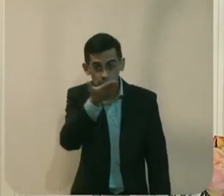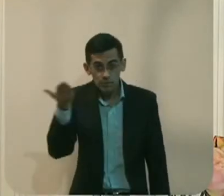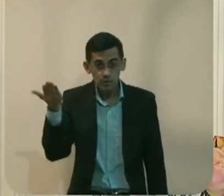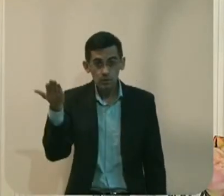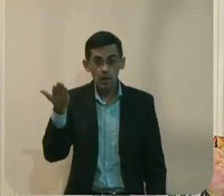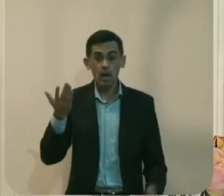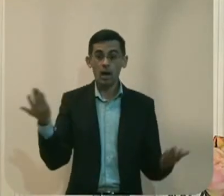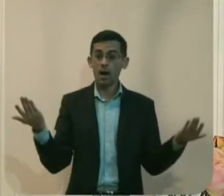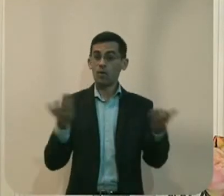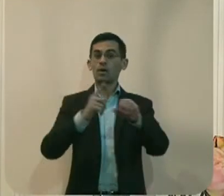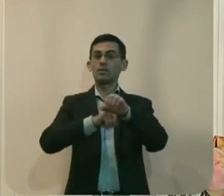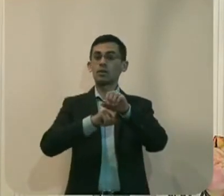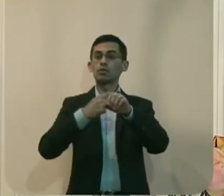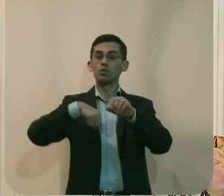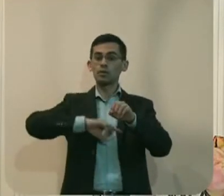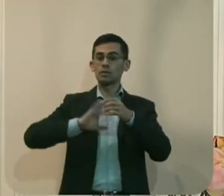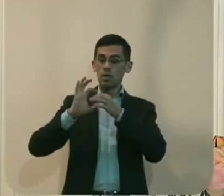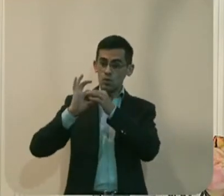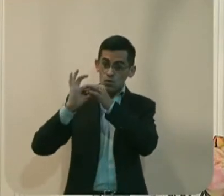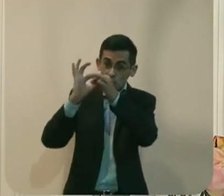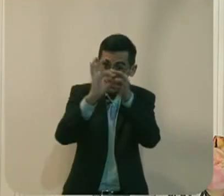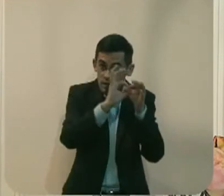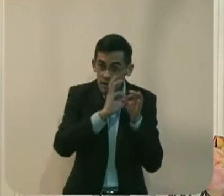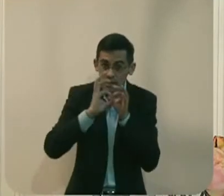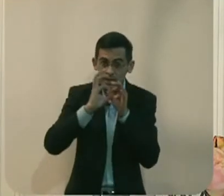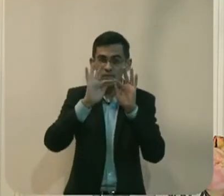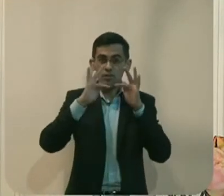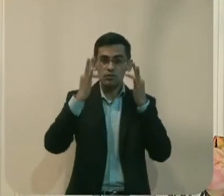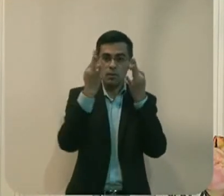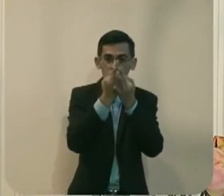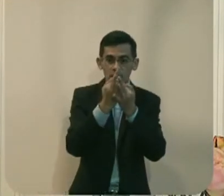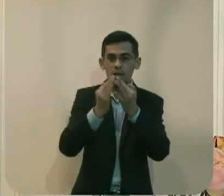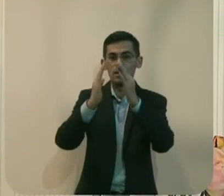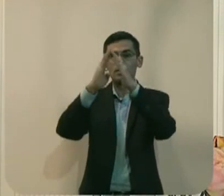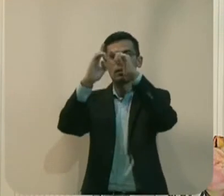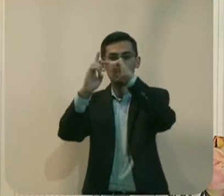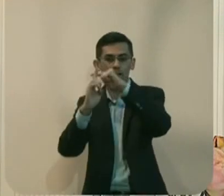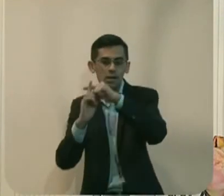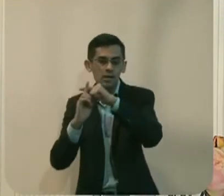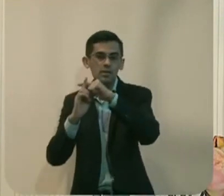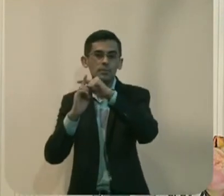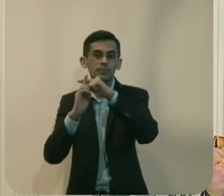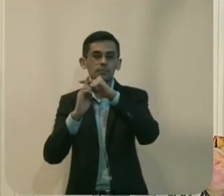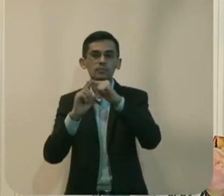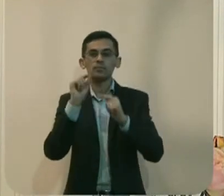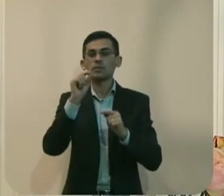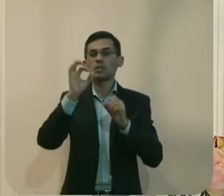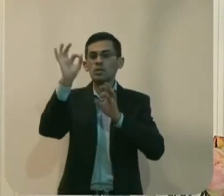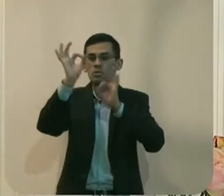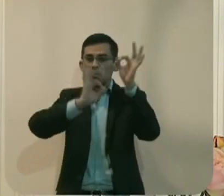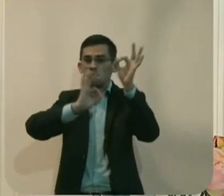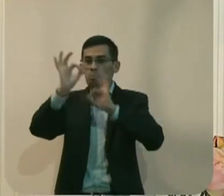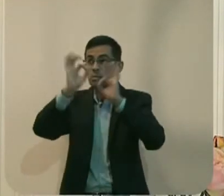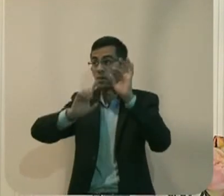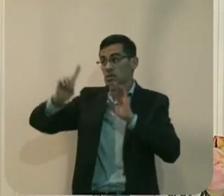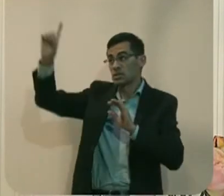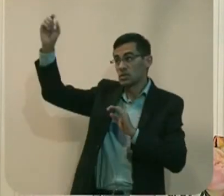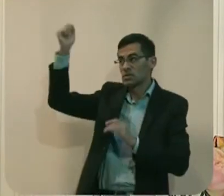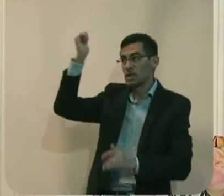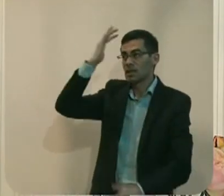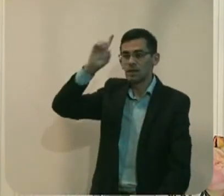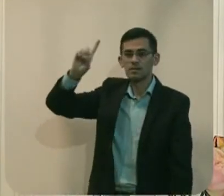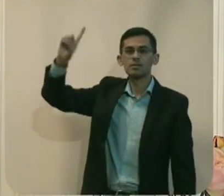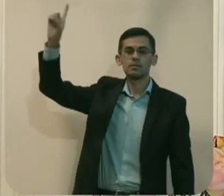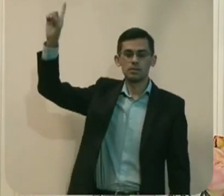está na hora da gente se unir em família, em igreja, a favor do plano de Deus e da graça do